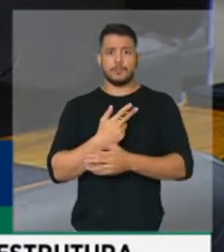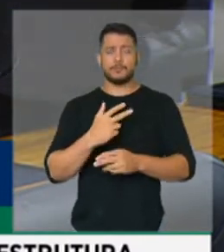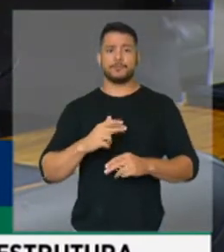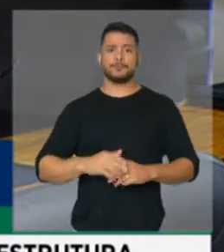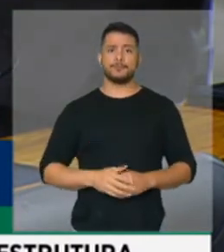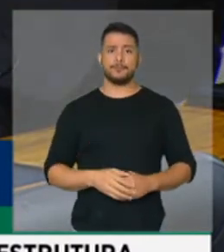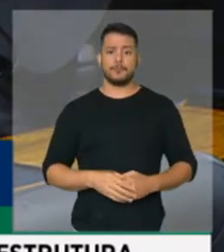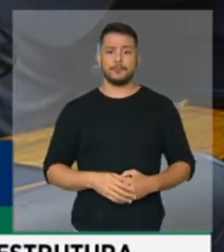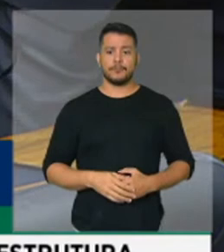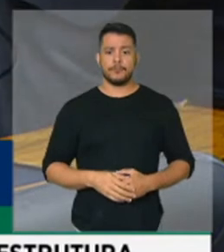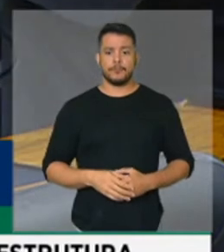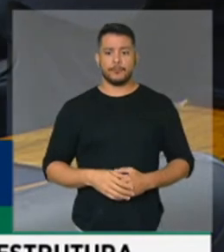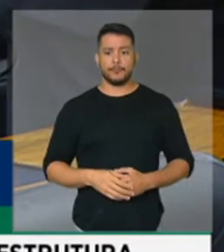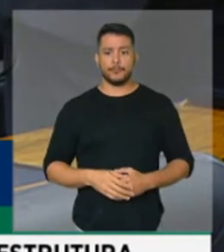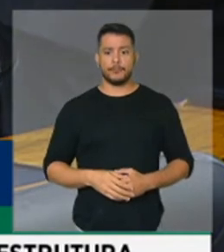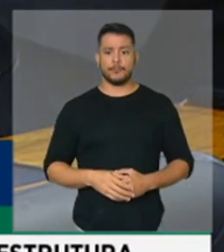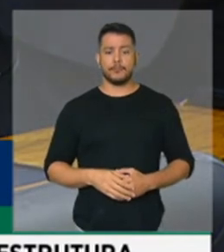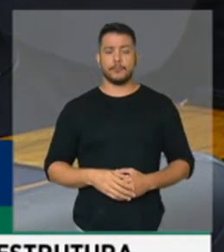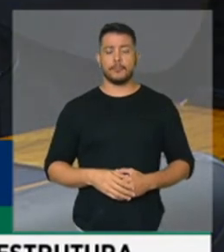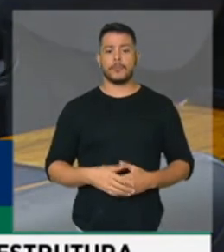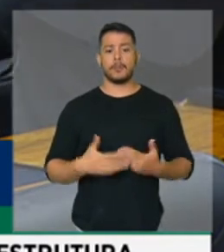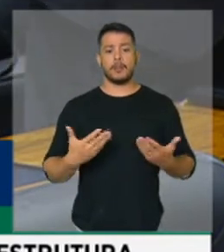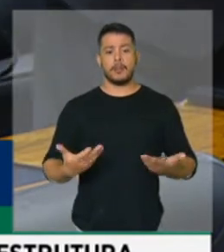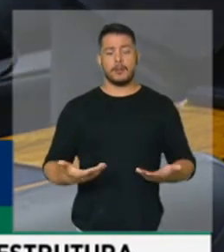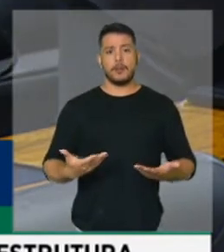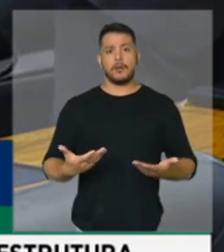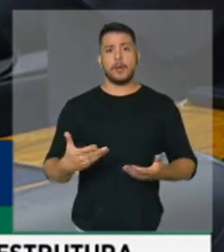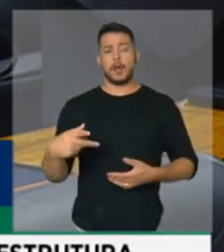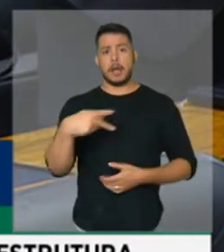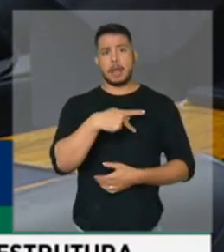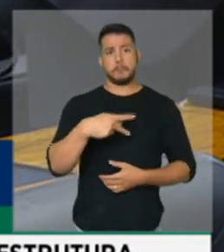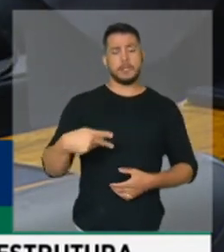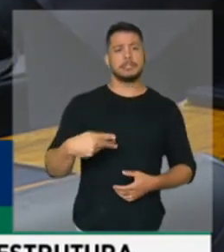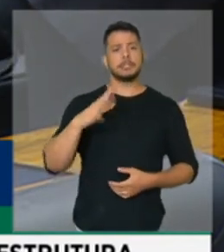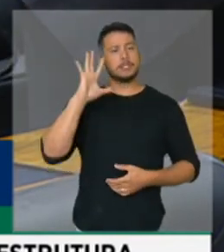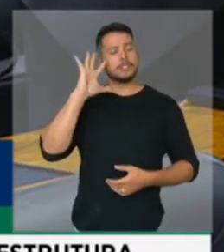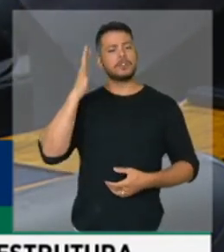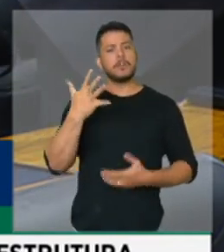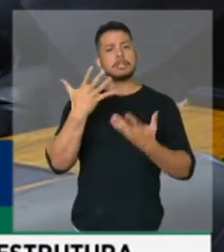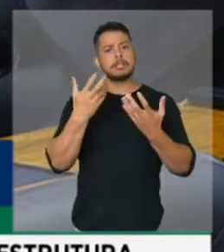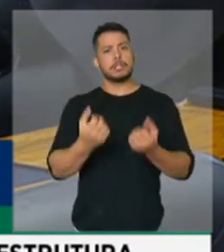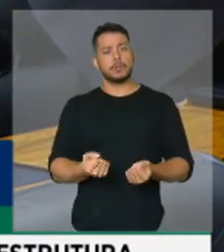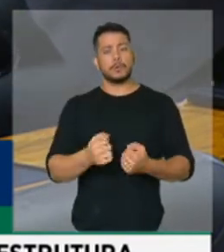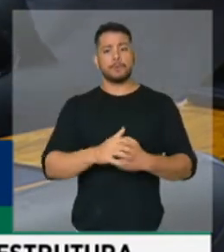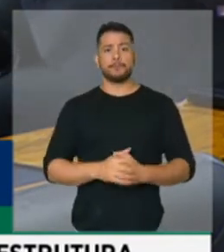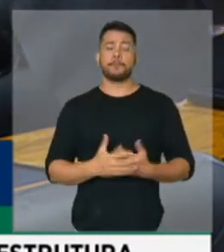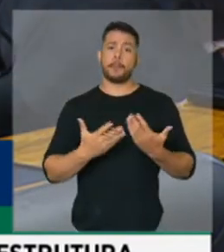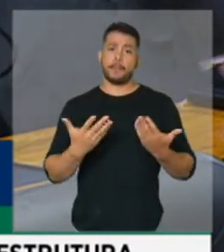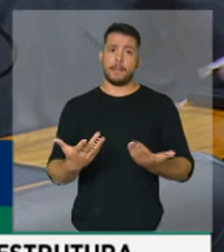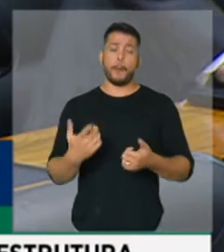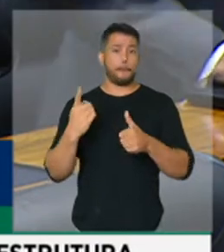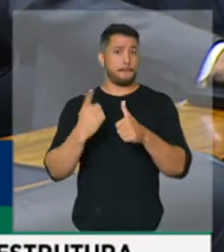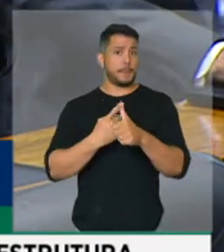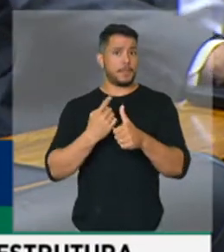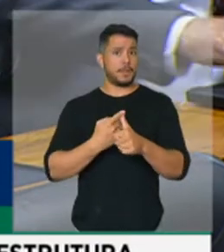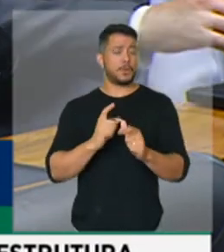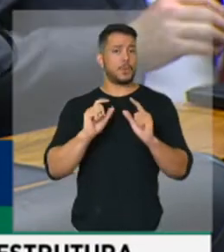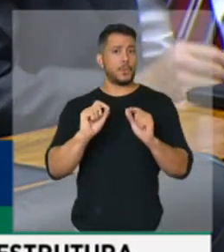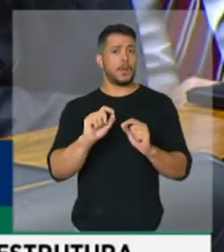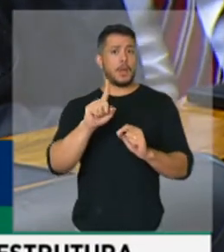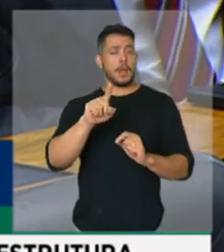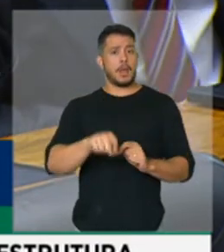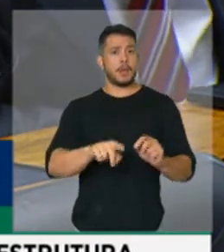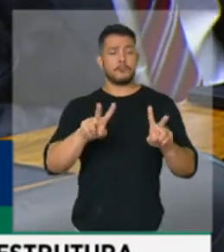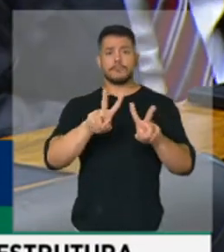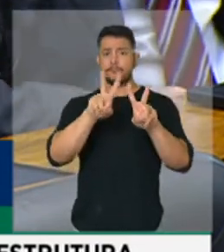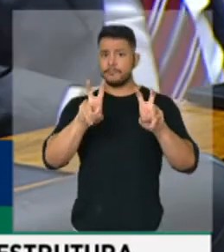presidência, ancorada em nota técnica elaborada pela consultoria da Casa. Primeiramente, destacamos que se trata de matéria que teve